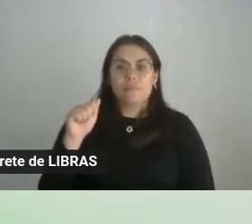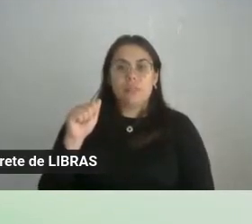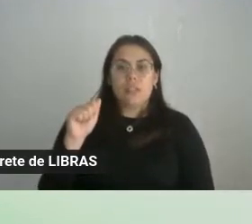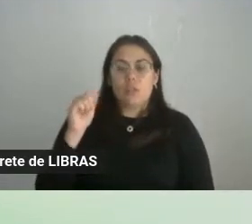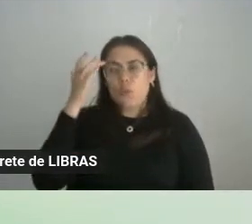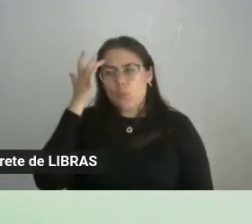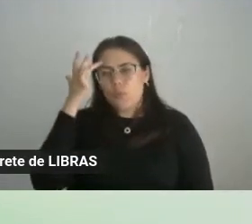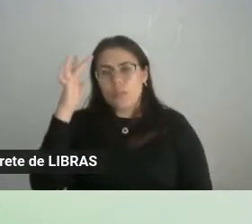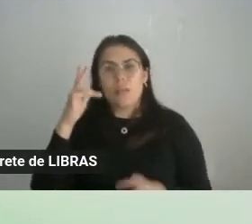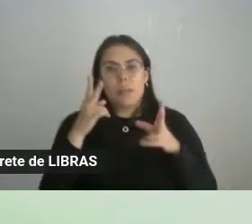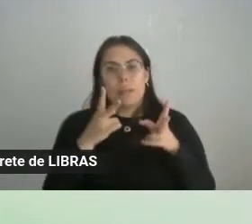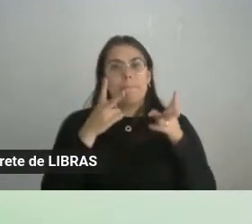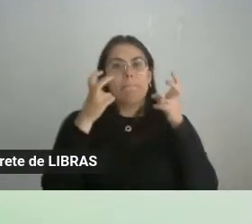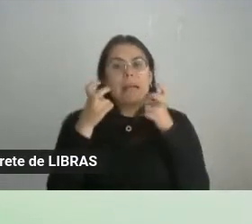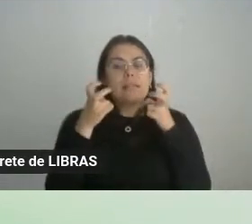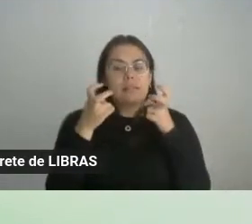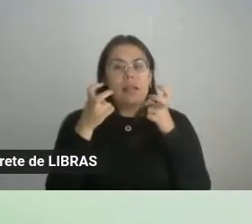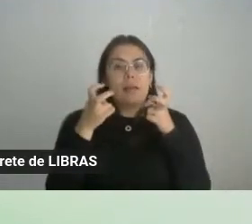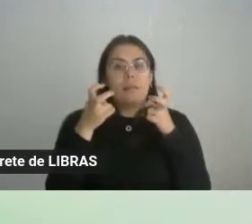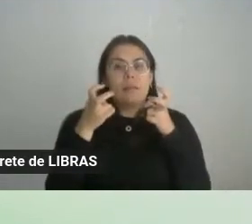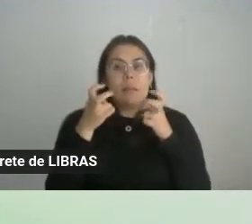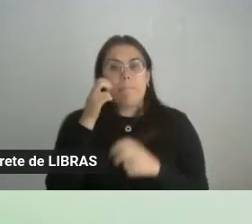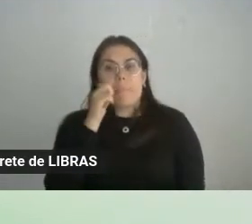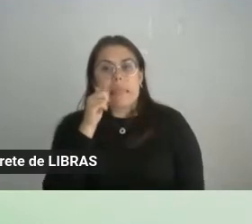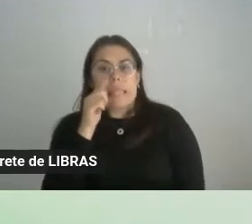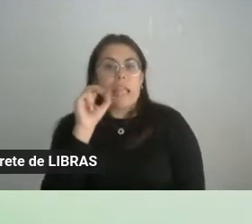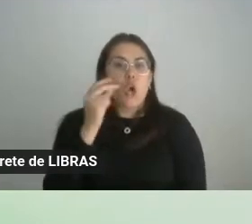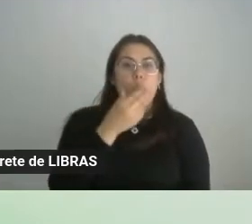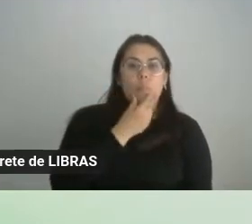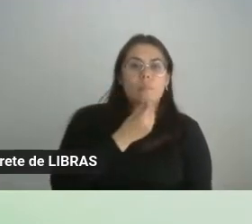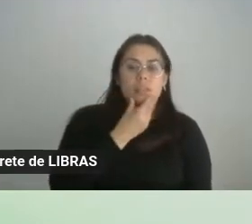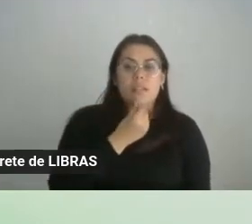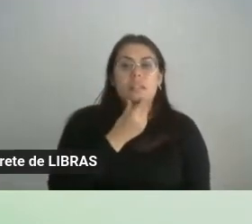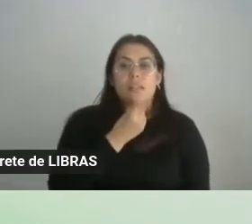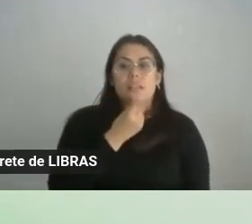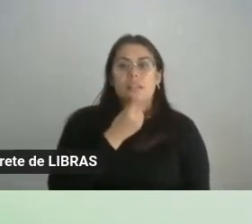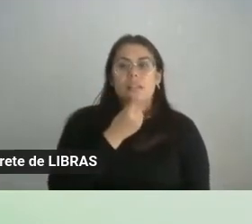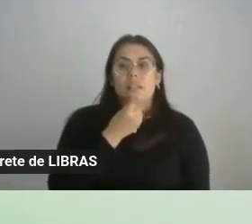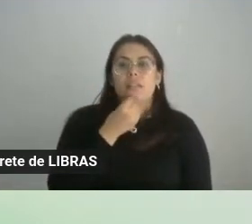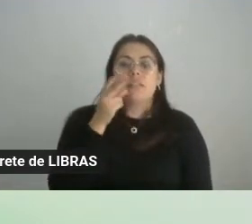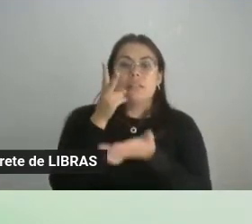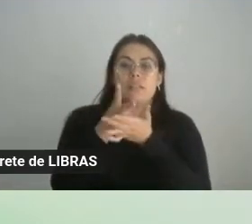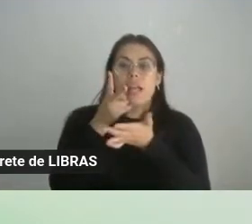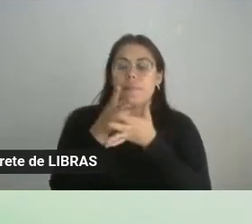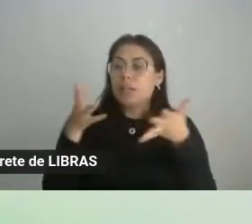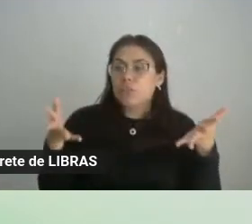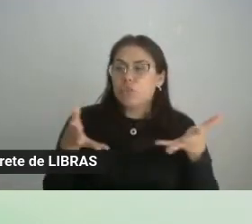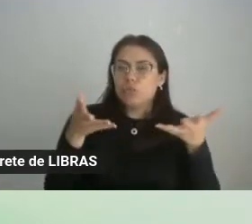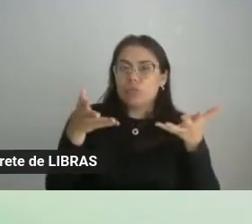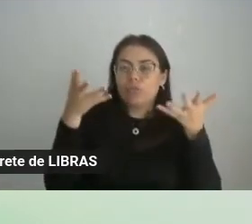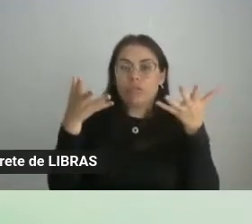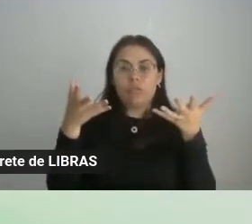ainda essa discrepância em ser menino ou menina. Então, no momento em que isso é incentivado tanto para um menino quanto